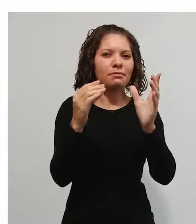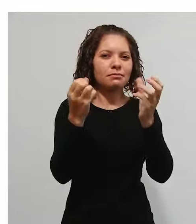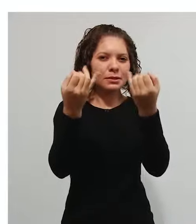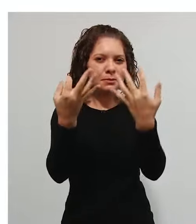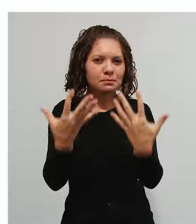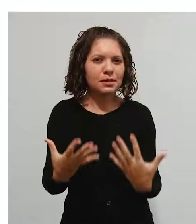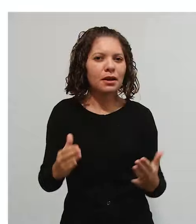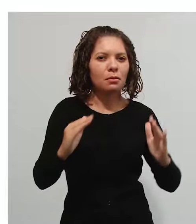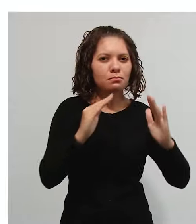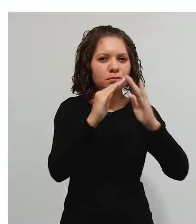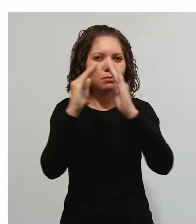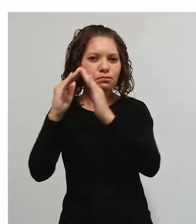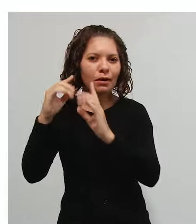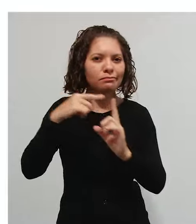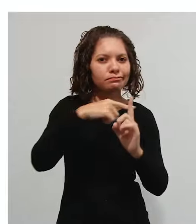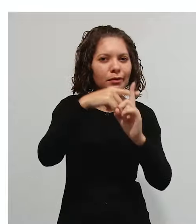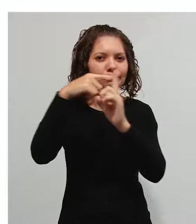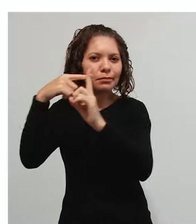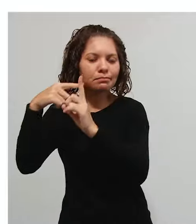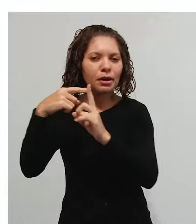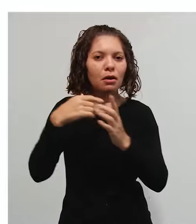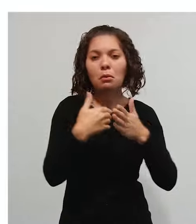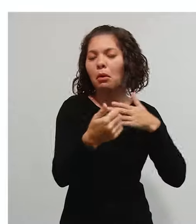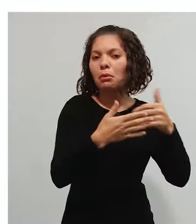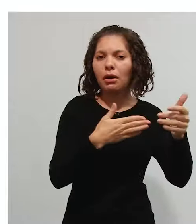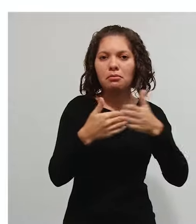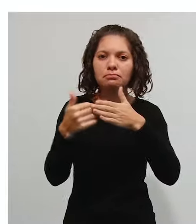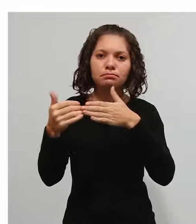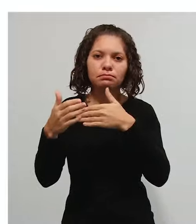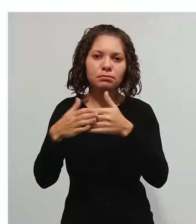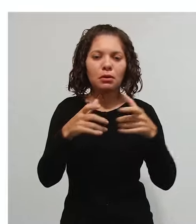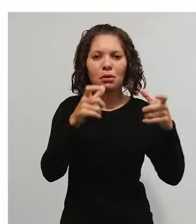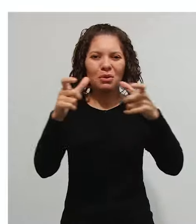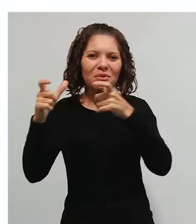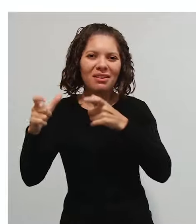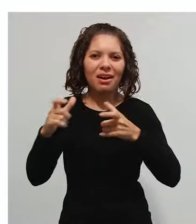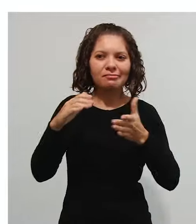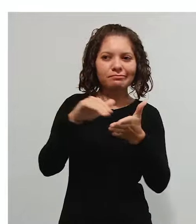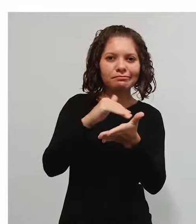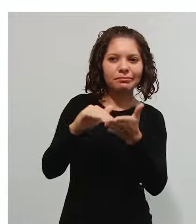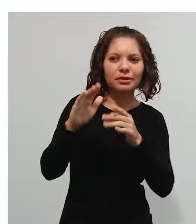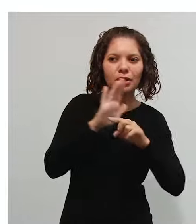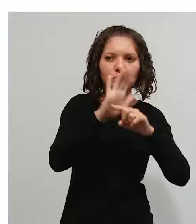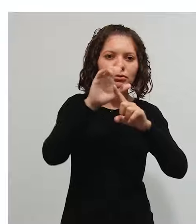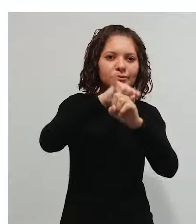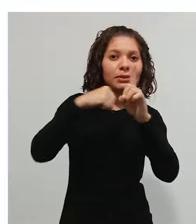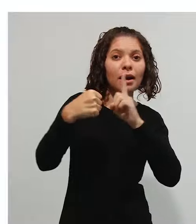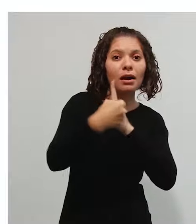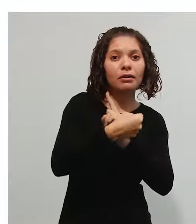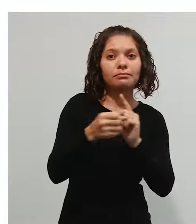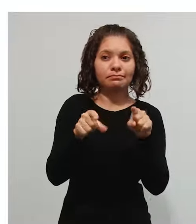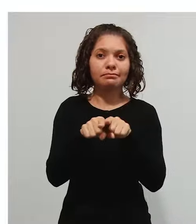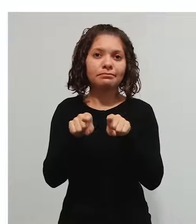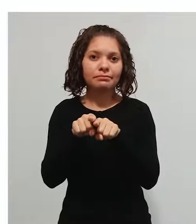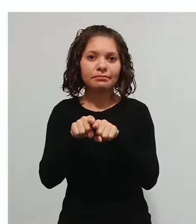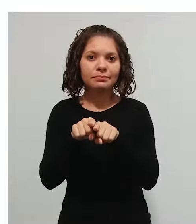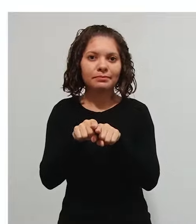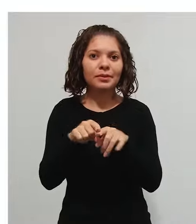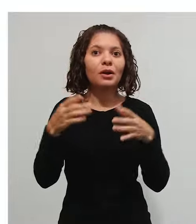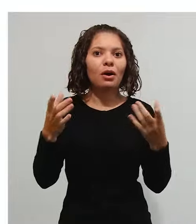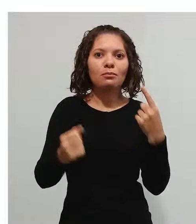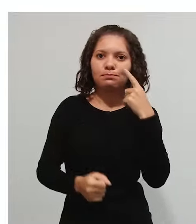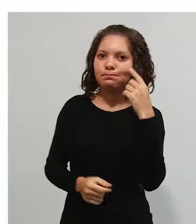de de qualquer culto inclusive organização assistencial e beneficente E aí eu chamo atenção para